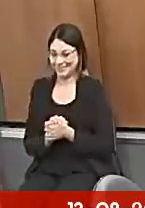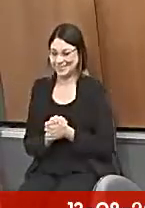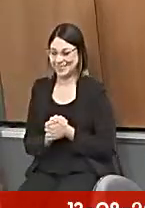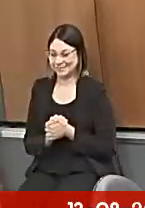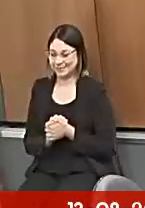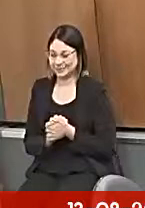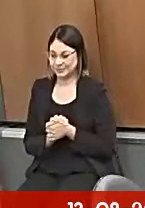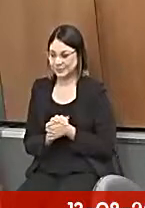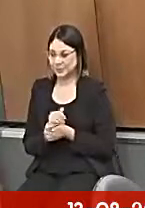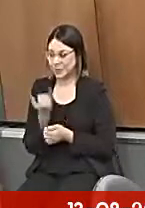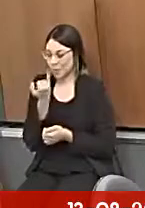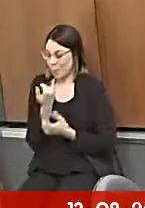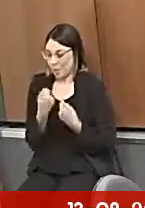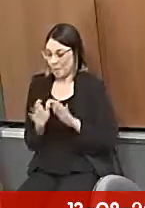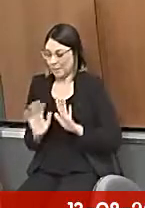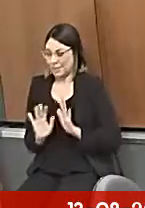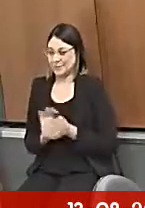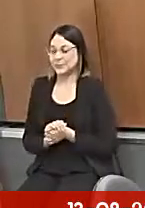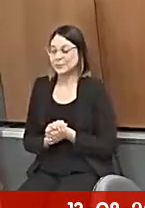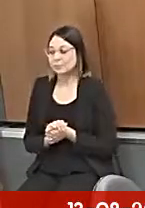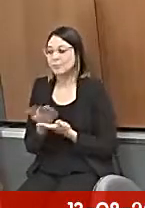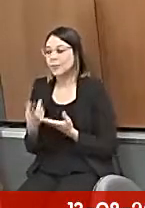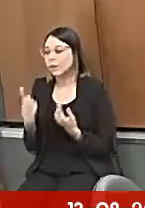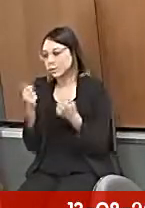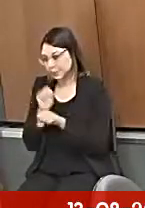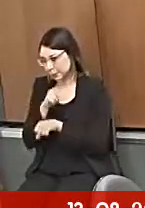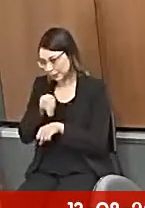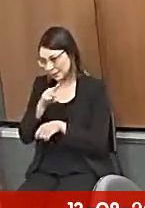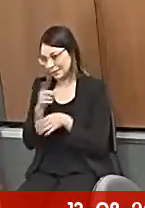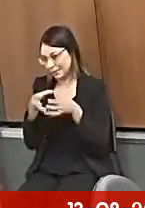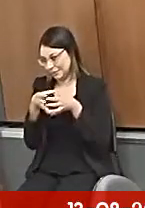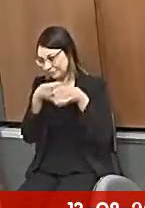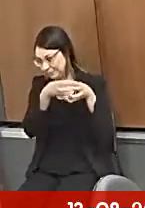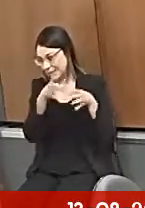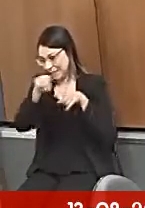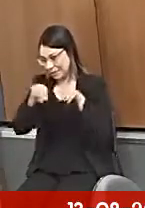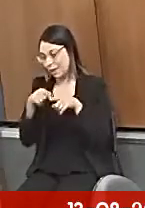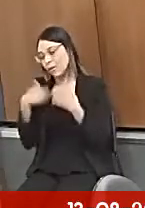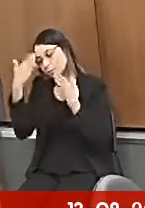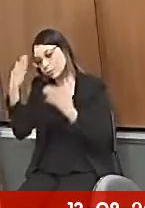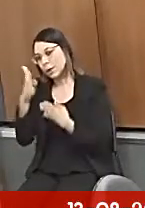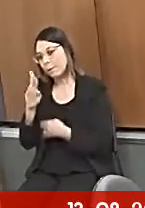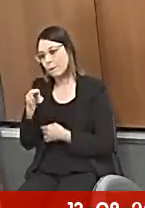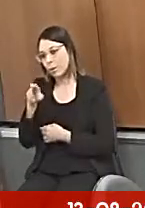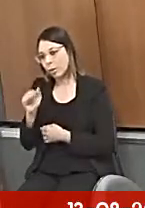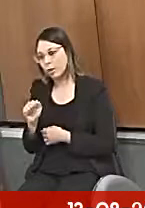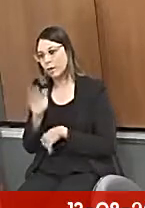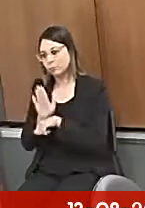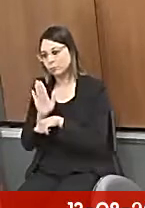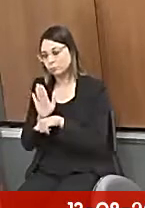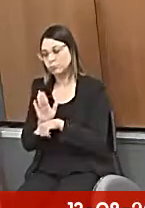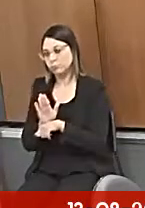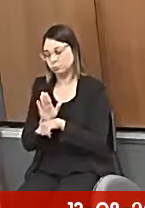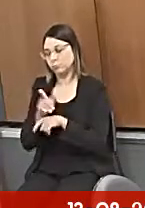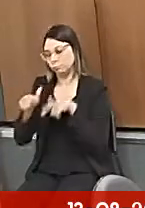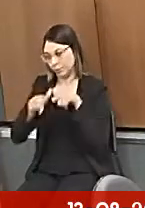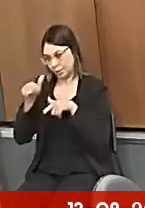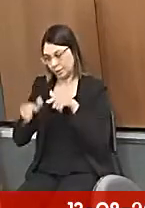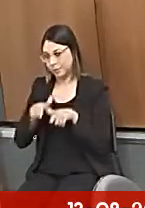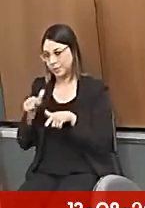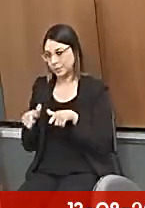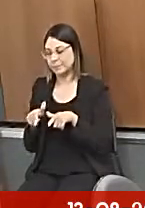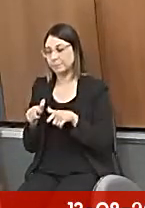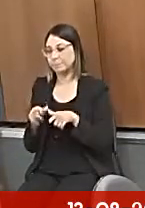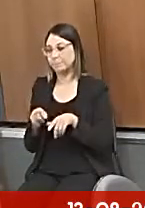quebrar dieta né a gente aguarda vocês lá então agradeço também a bruna que tem censurado a gente nesse trabalho